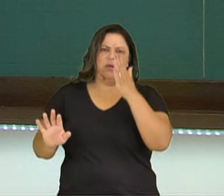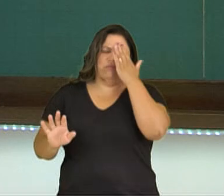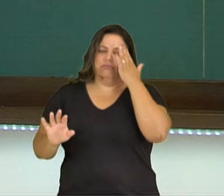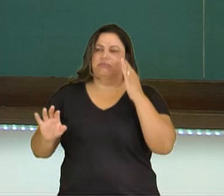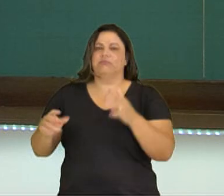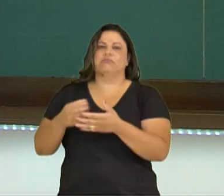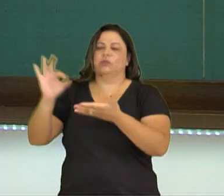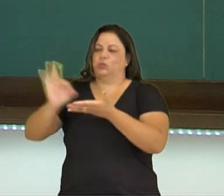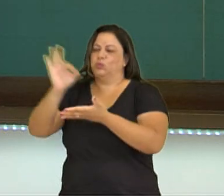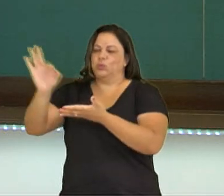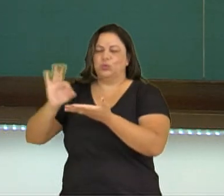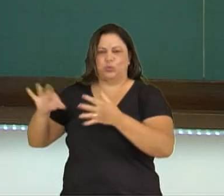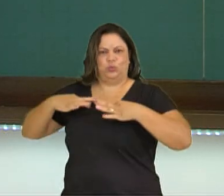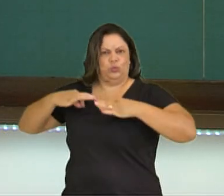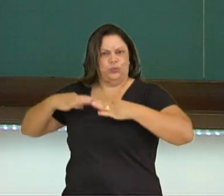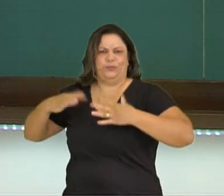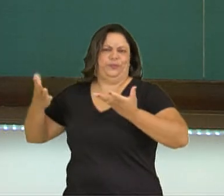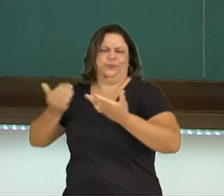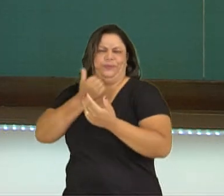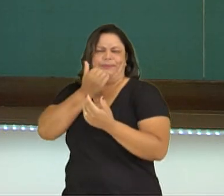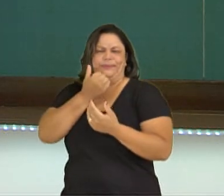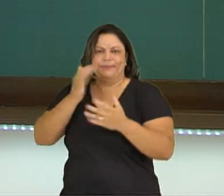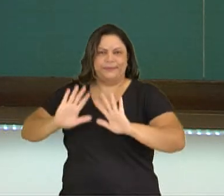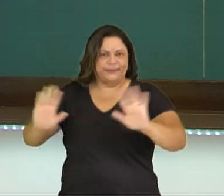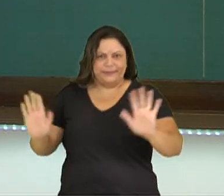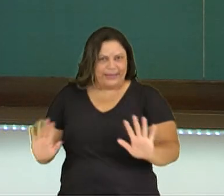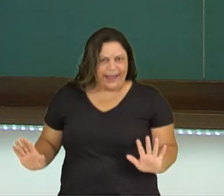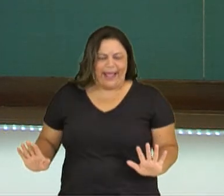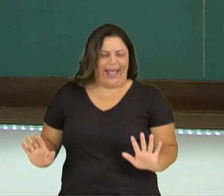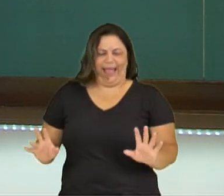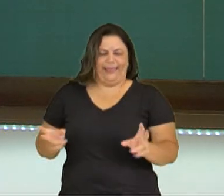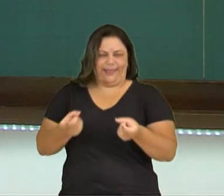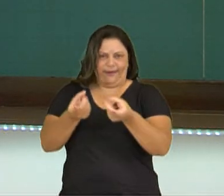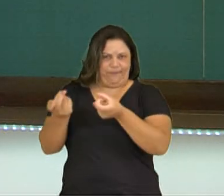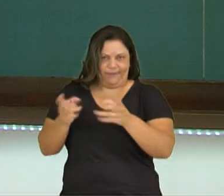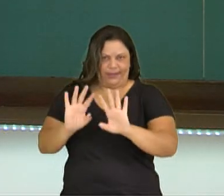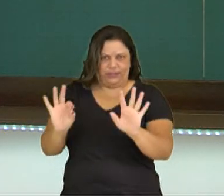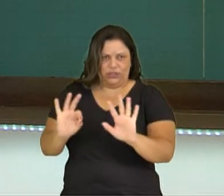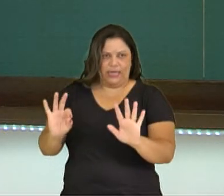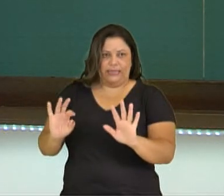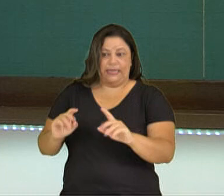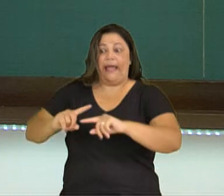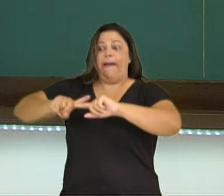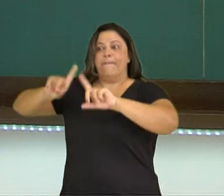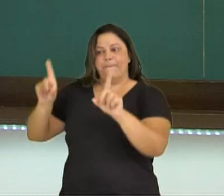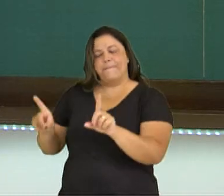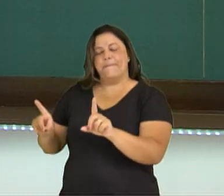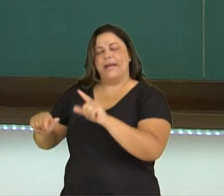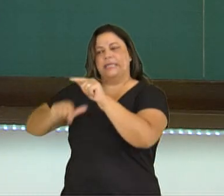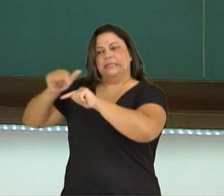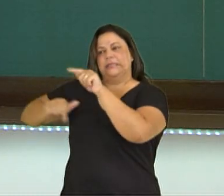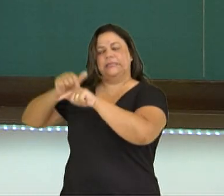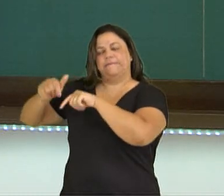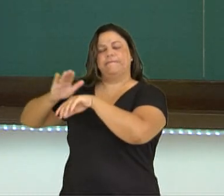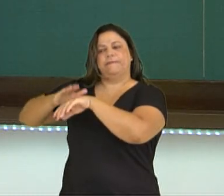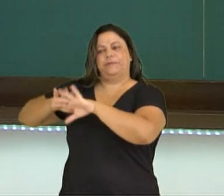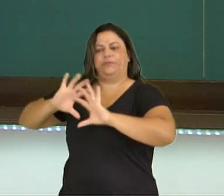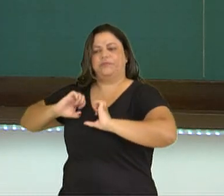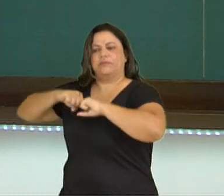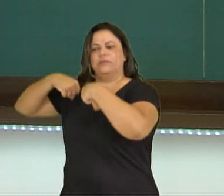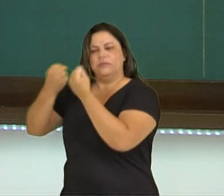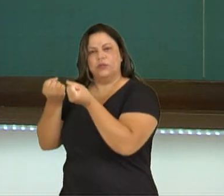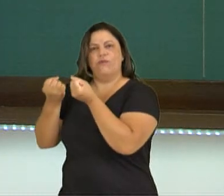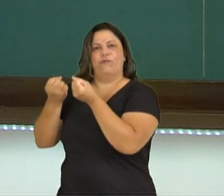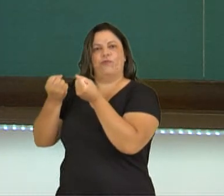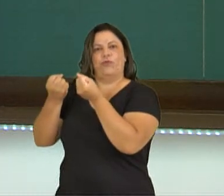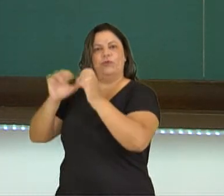uma roupa, não corta uma roupa, enfim, não vende aquela roupa, mas ele presta um serviço, ou seja, usa sua